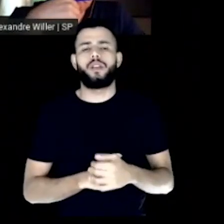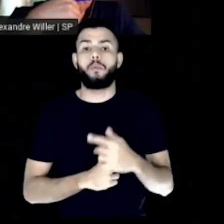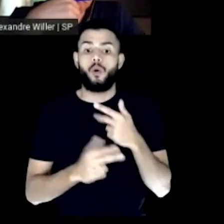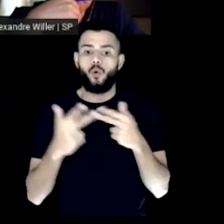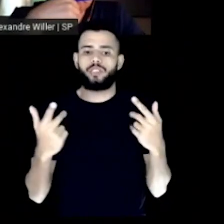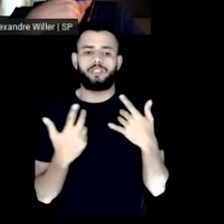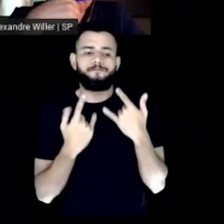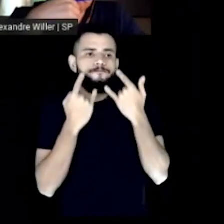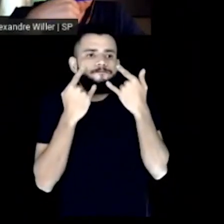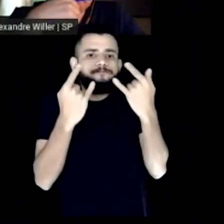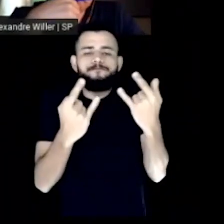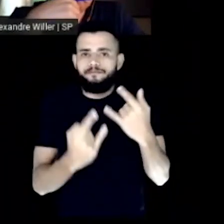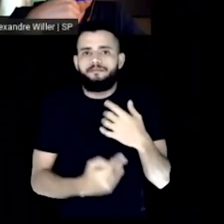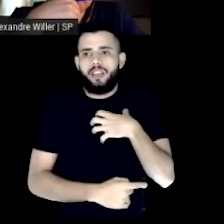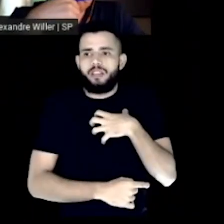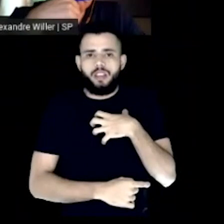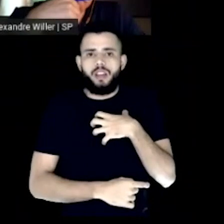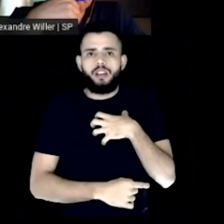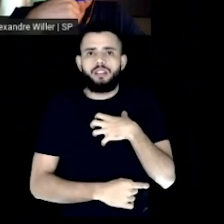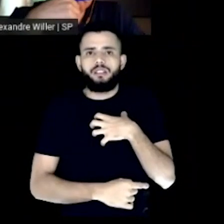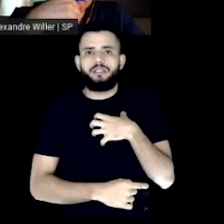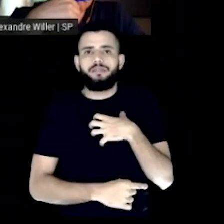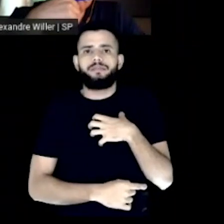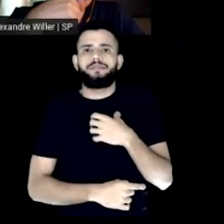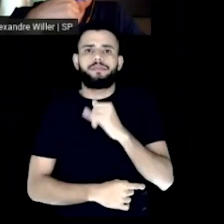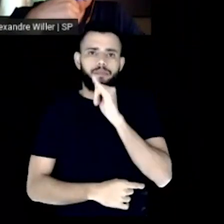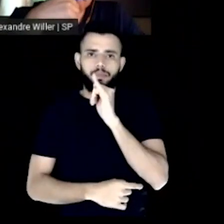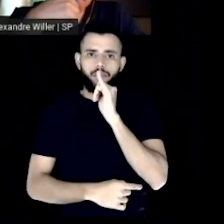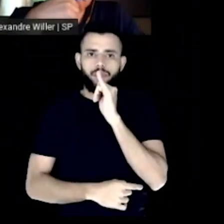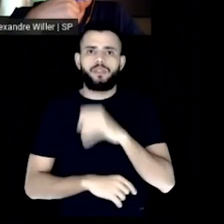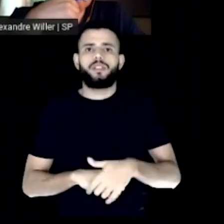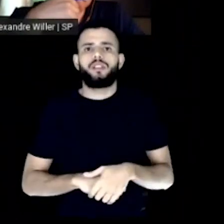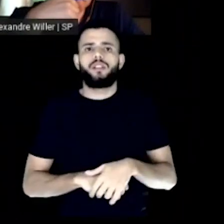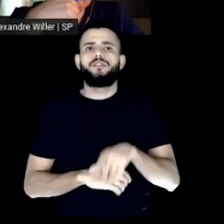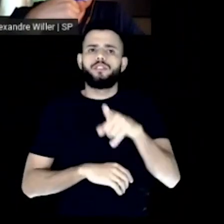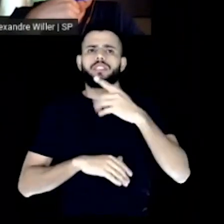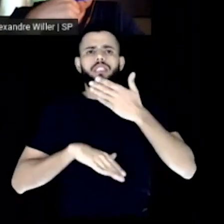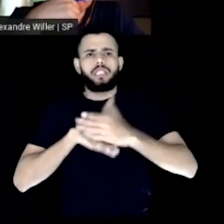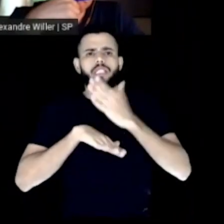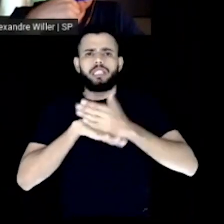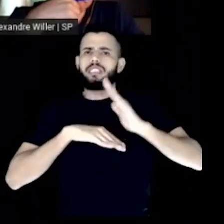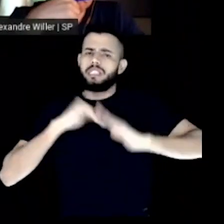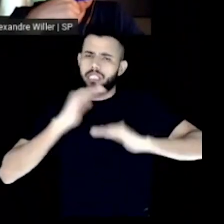coisa que me atrai muito, né? Essa coisa de você